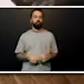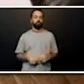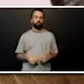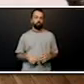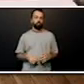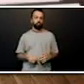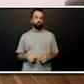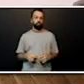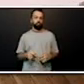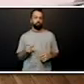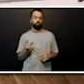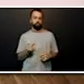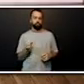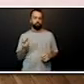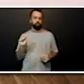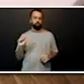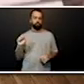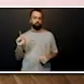algarismo.